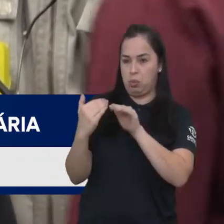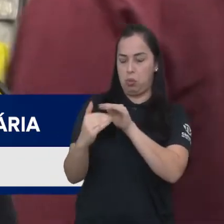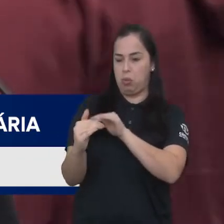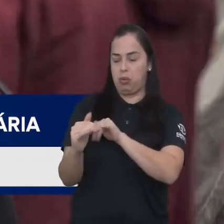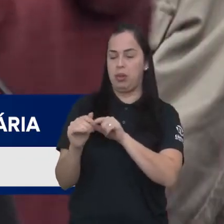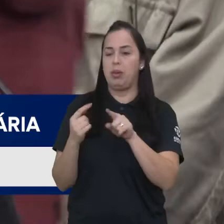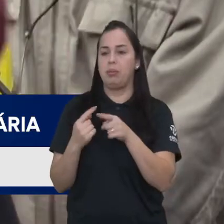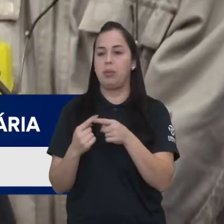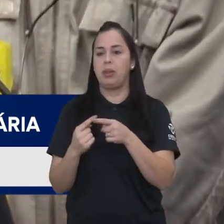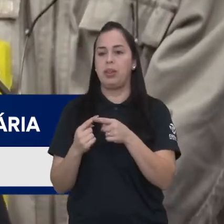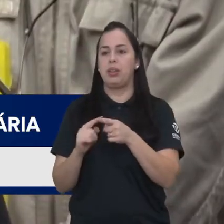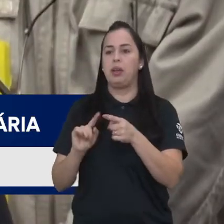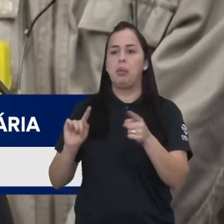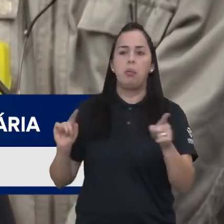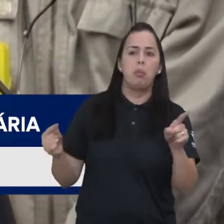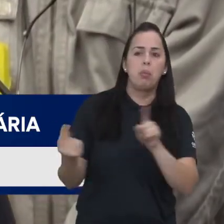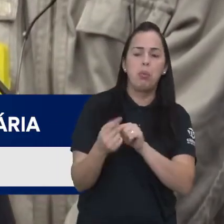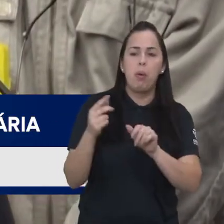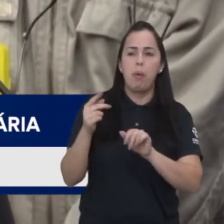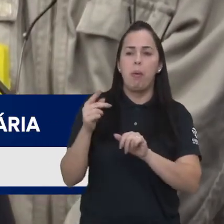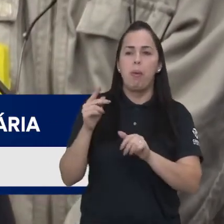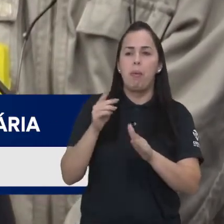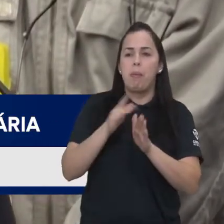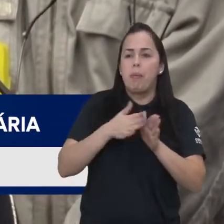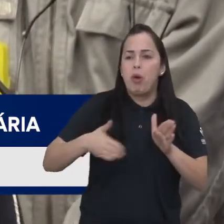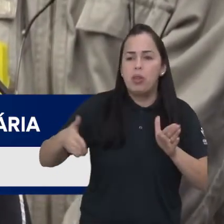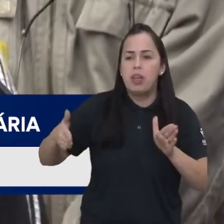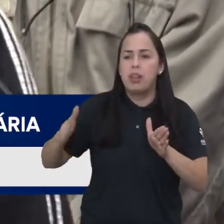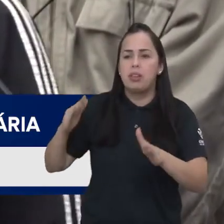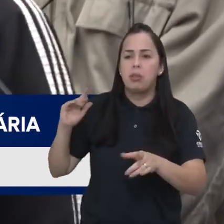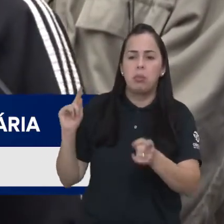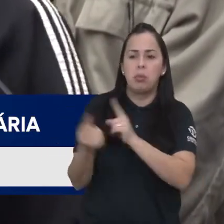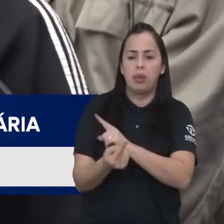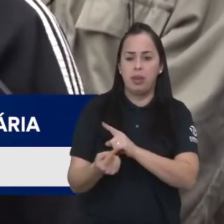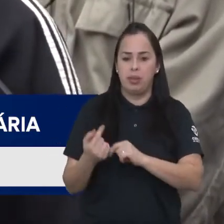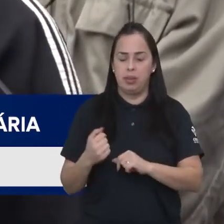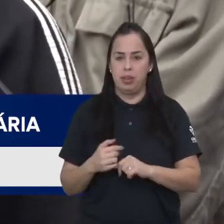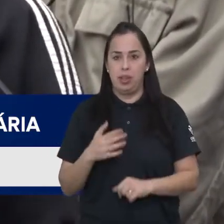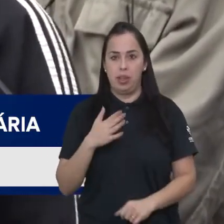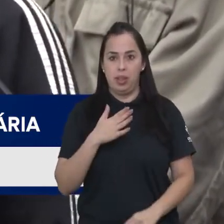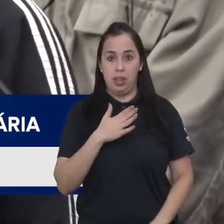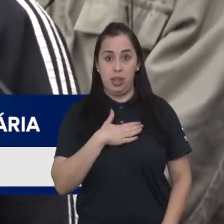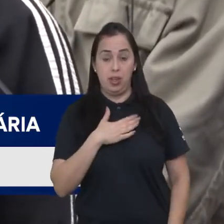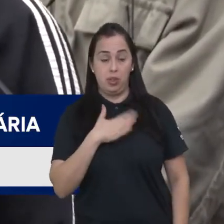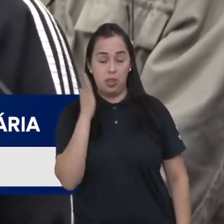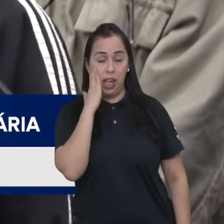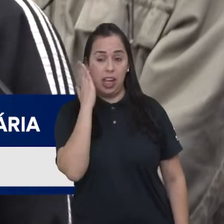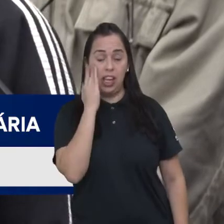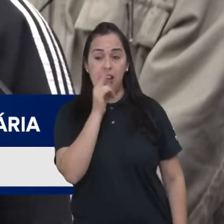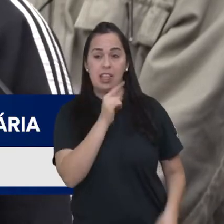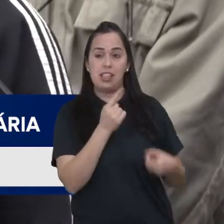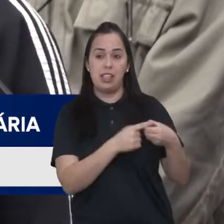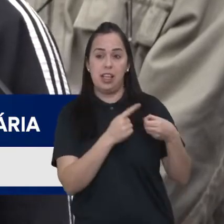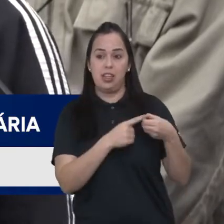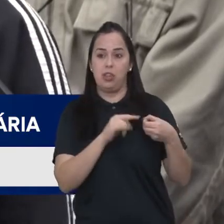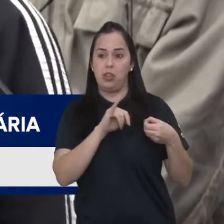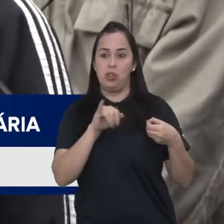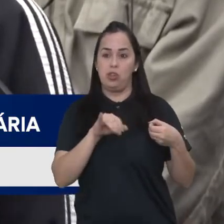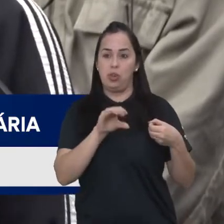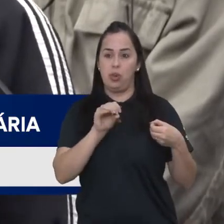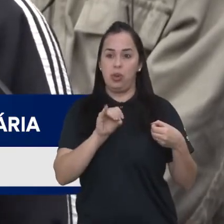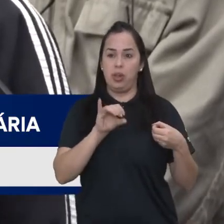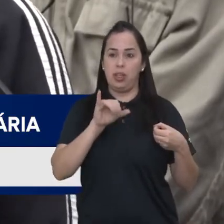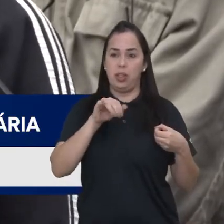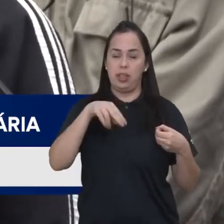reverter o processo transitado julgado. Nós sabemos de uma cidade, Joinville, que está fazendo isso lá,